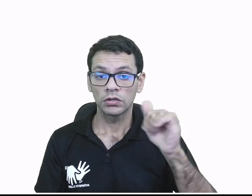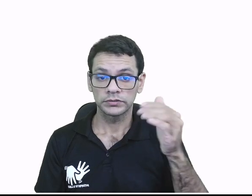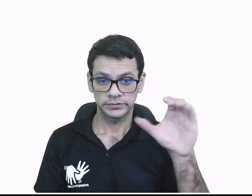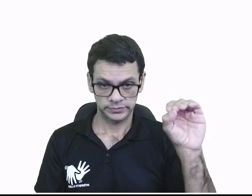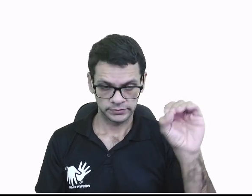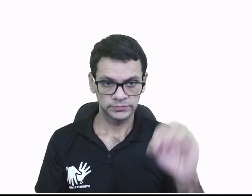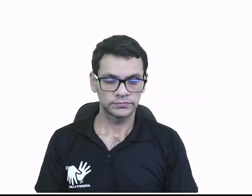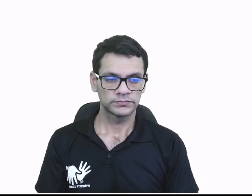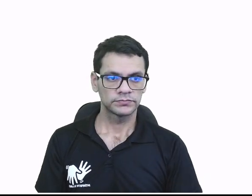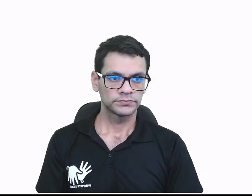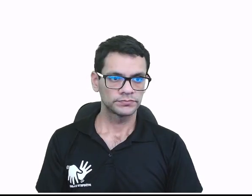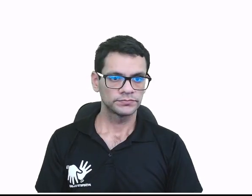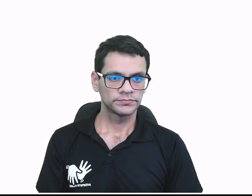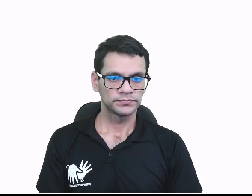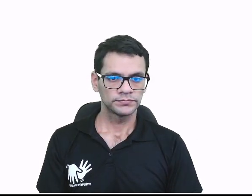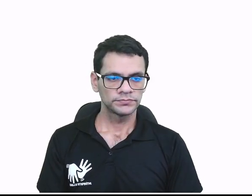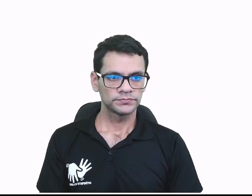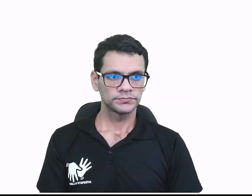oxidação.